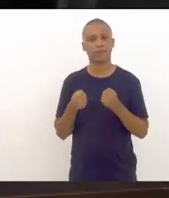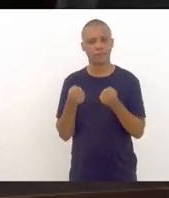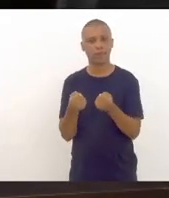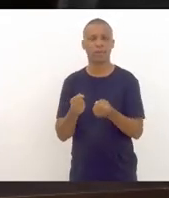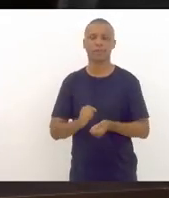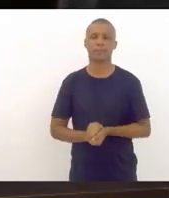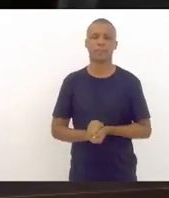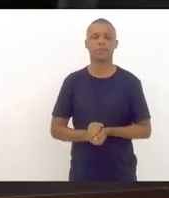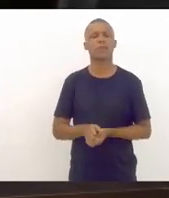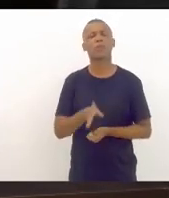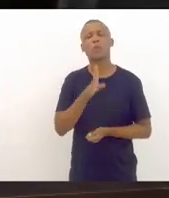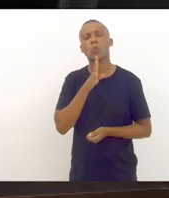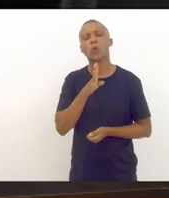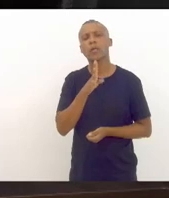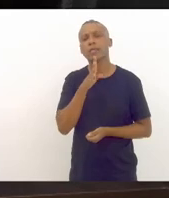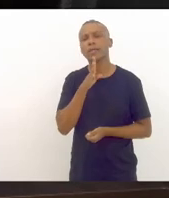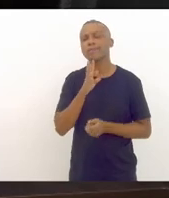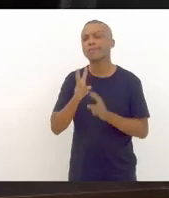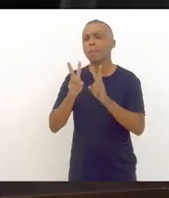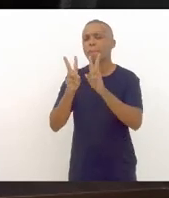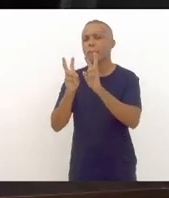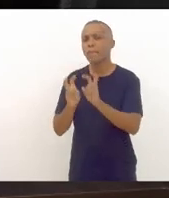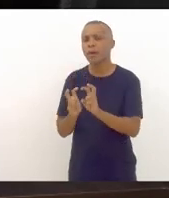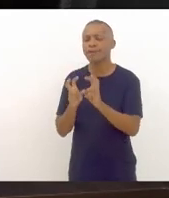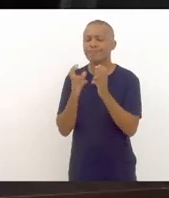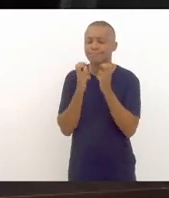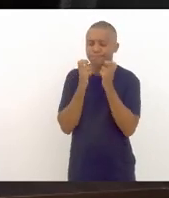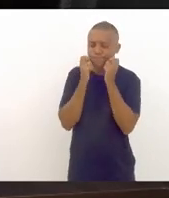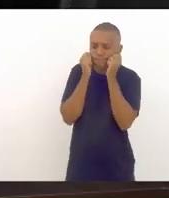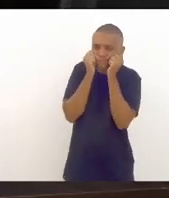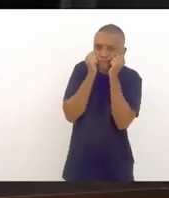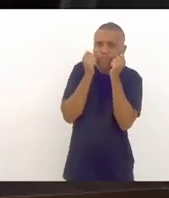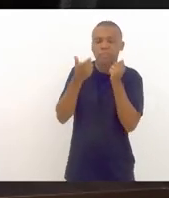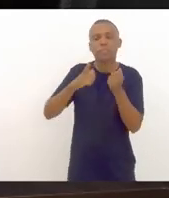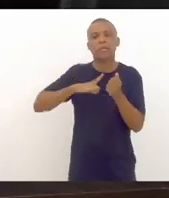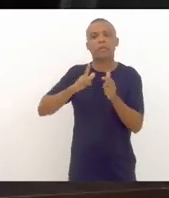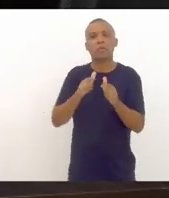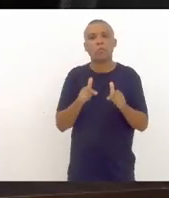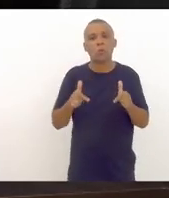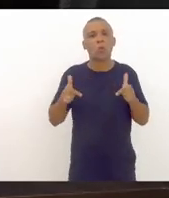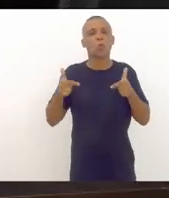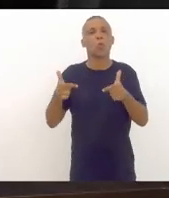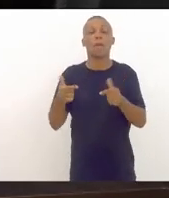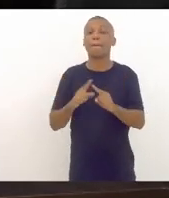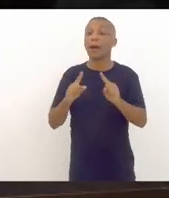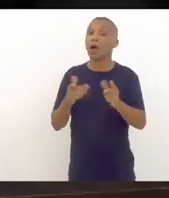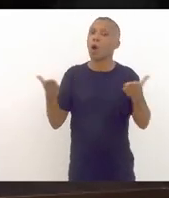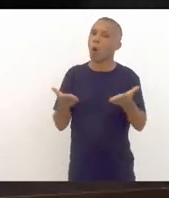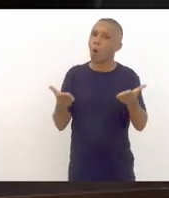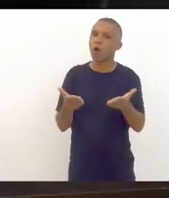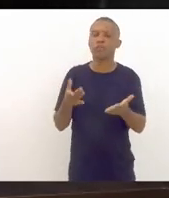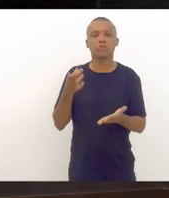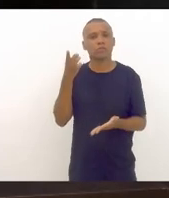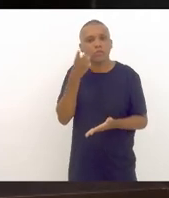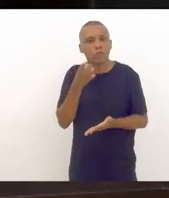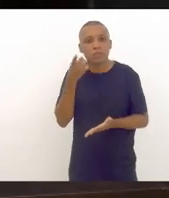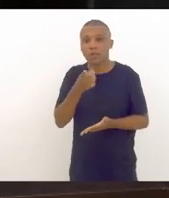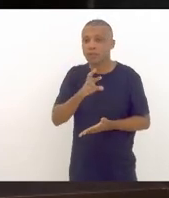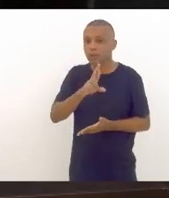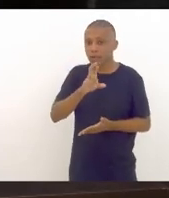por conhecer isso, é que eu me constranjo de não ter tido essa iniciativa. Mas hoje, né, o nosso deputado Renato Zaca